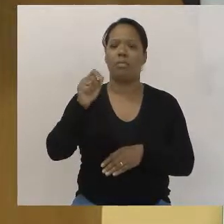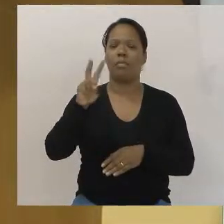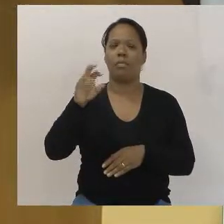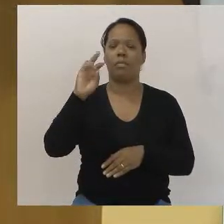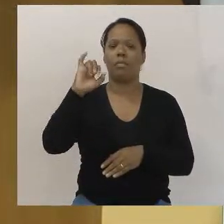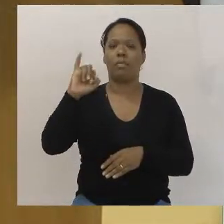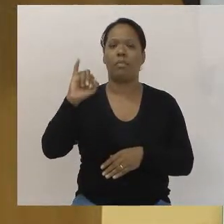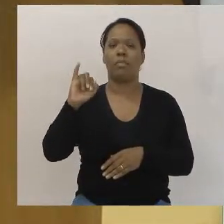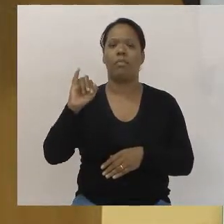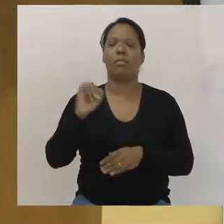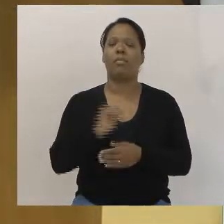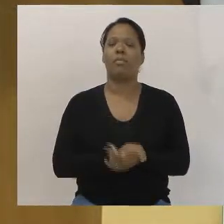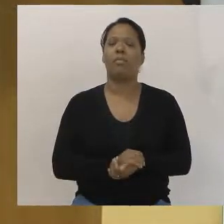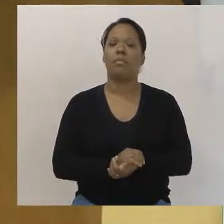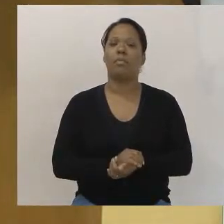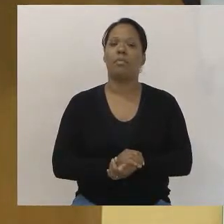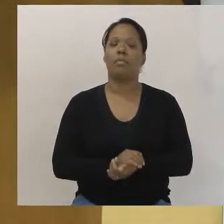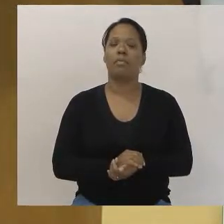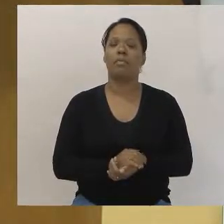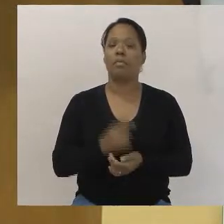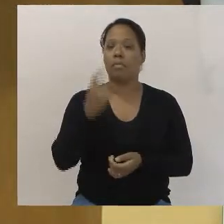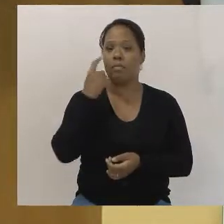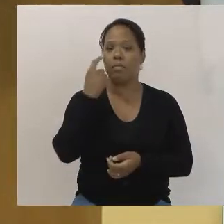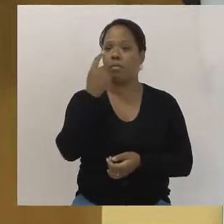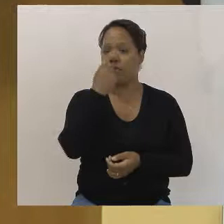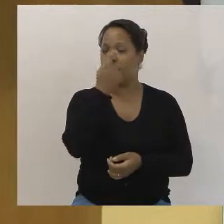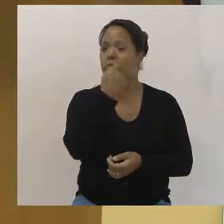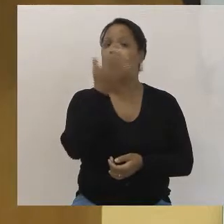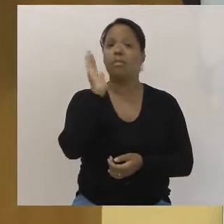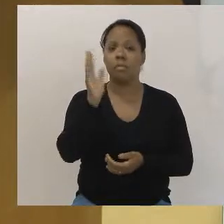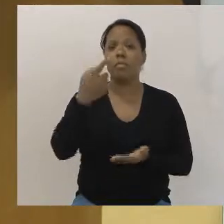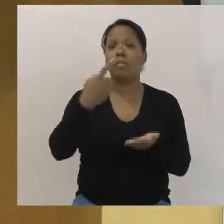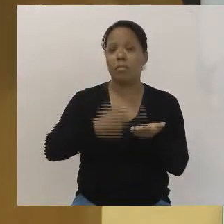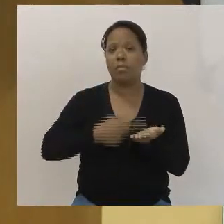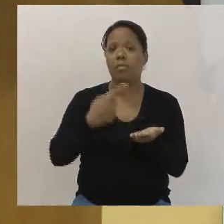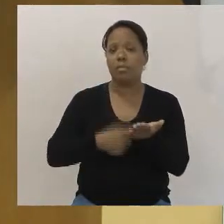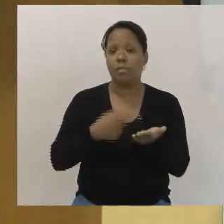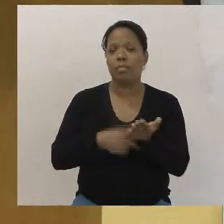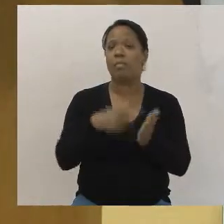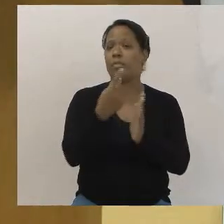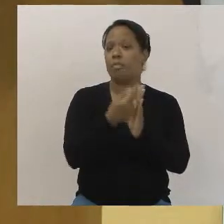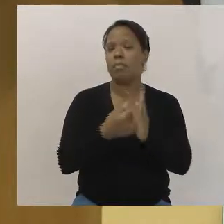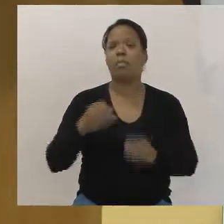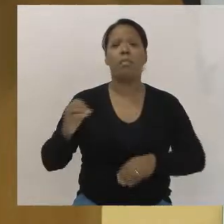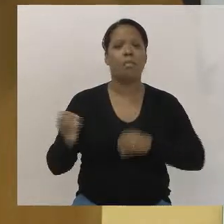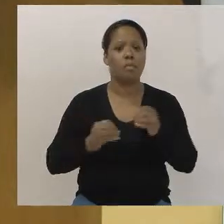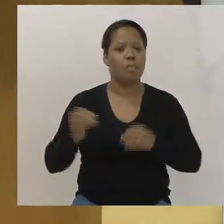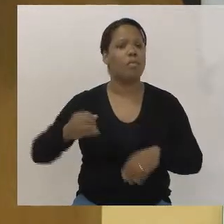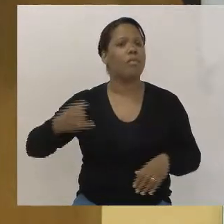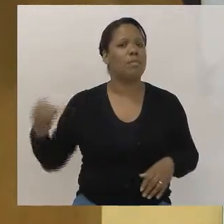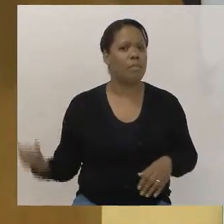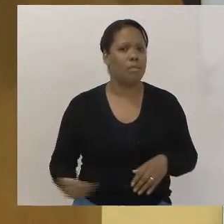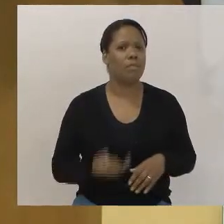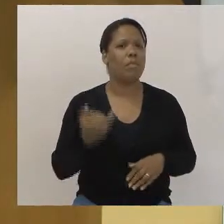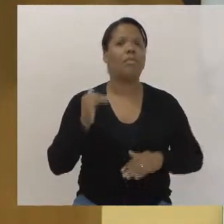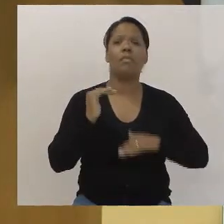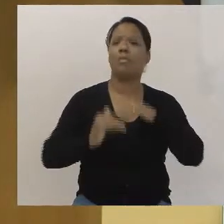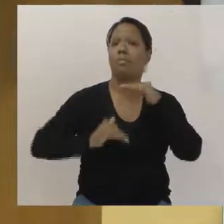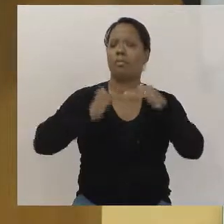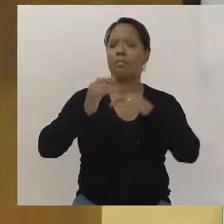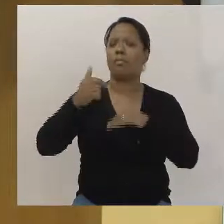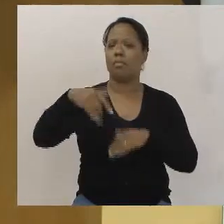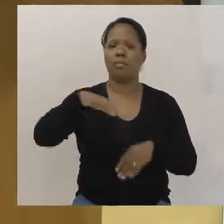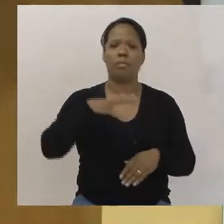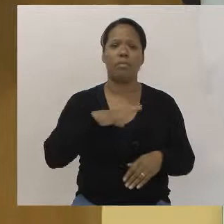dutra e ao parque meia lua estava no orçamento uma obra extremamente importante o desenvolvimento da